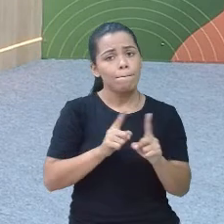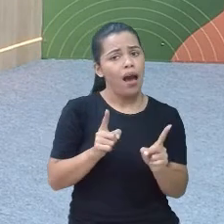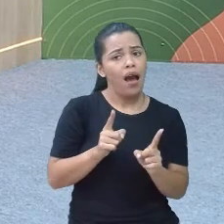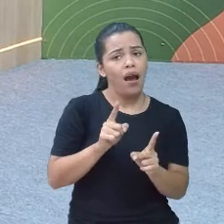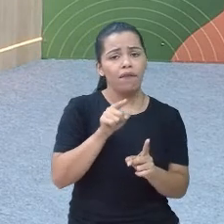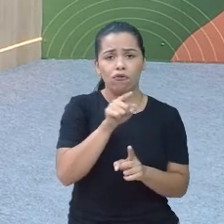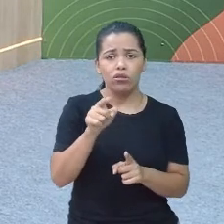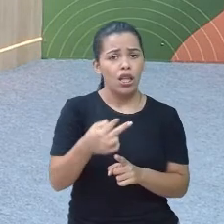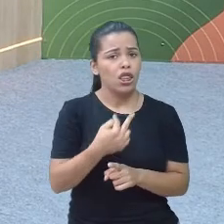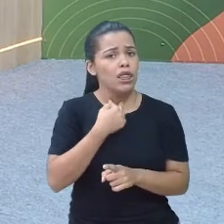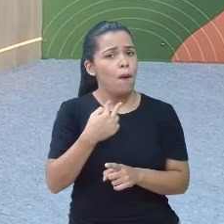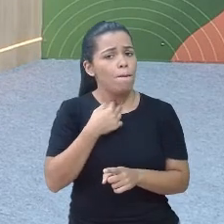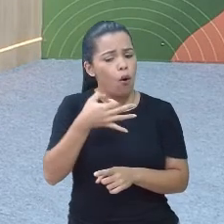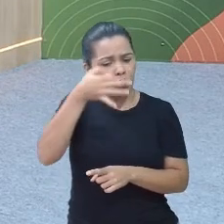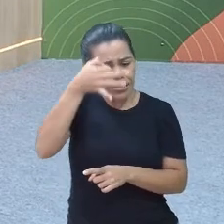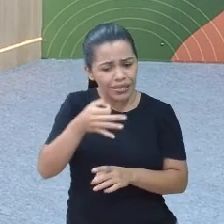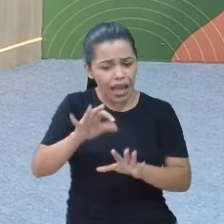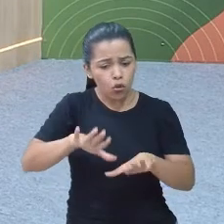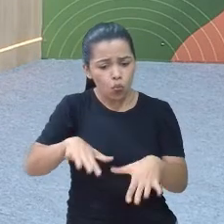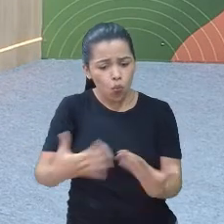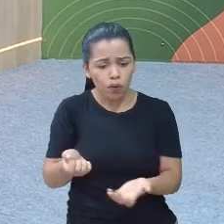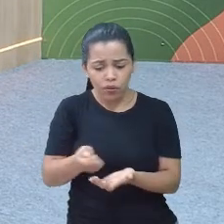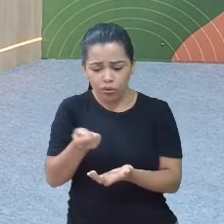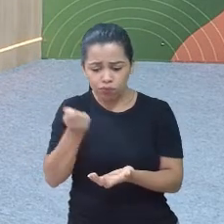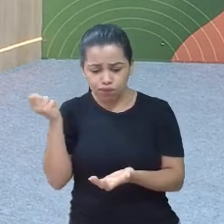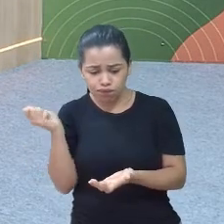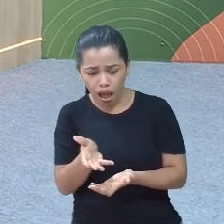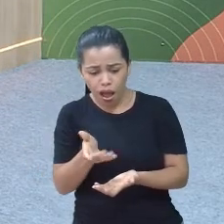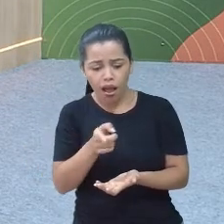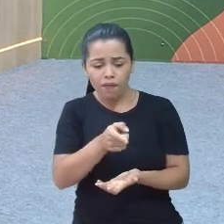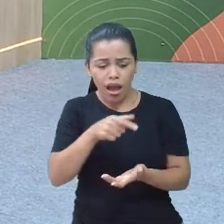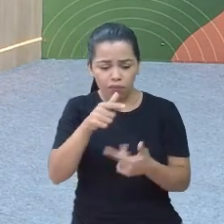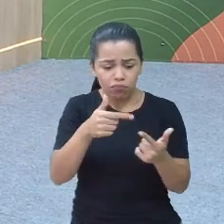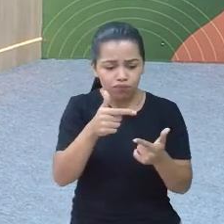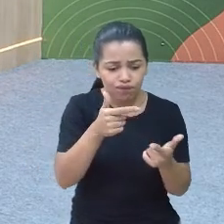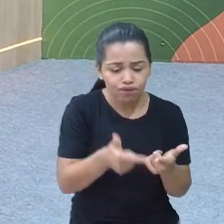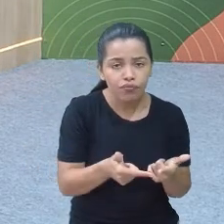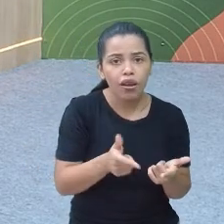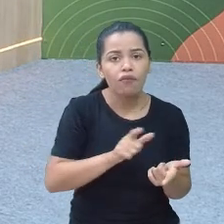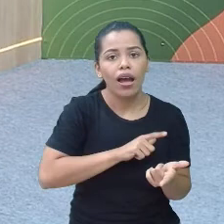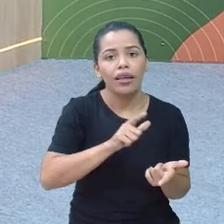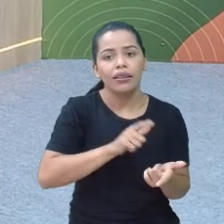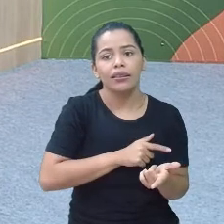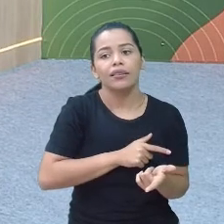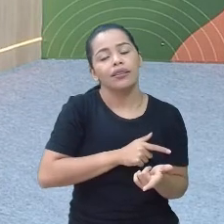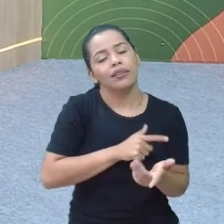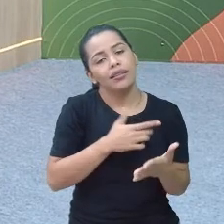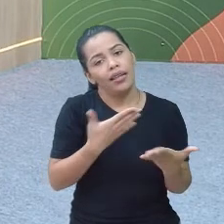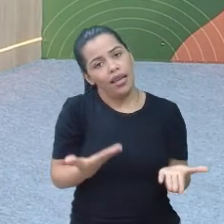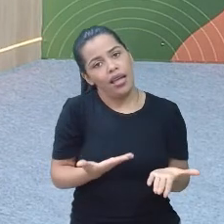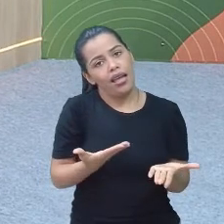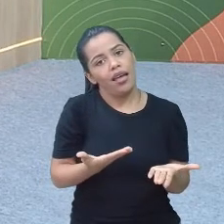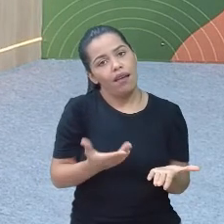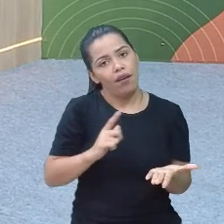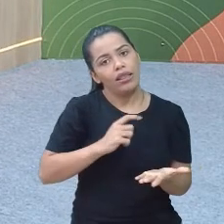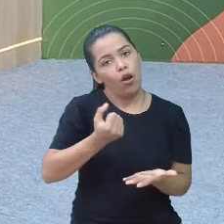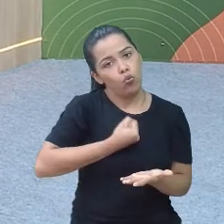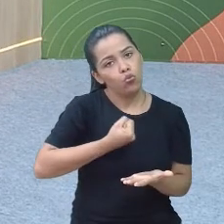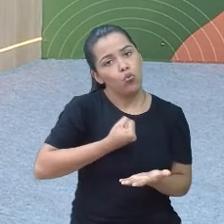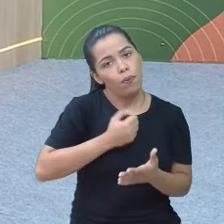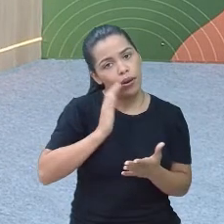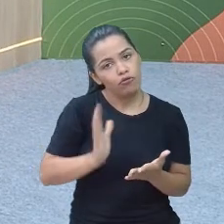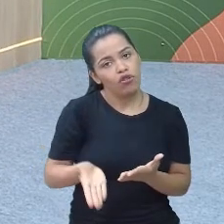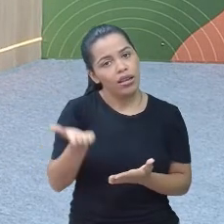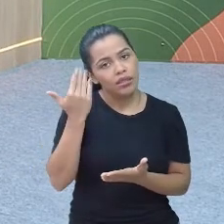não pode afirmar que quando você jogar um dado, vai acontecer determinada face voltada para cima. Será que eu